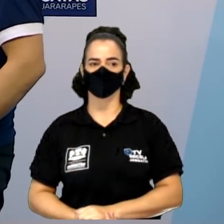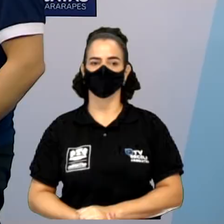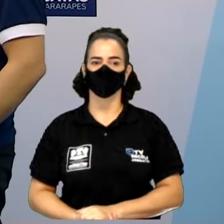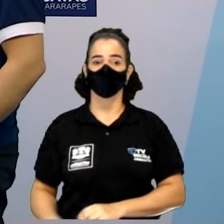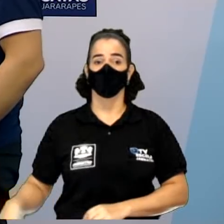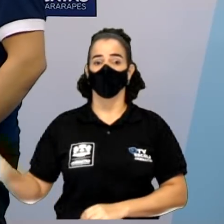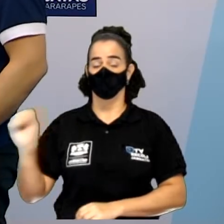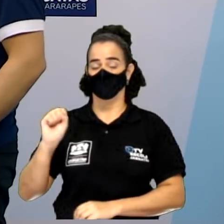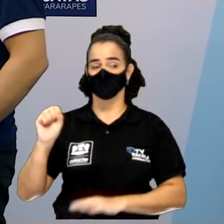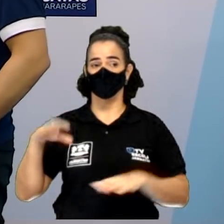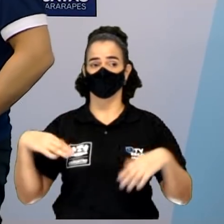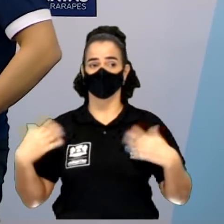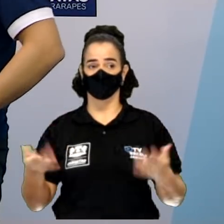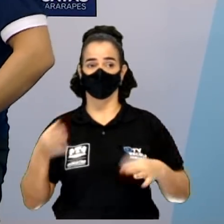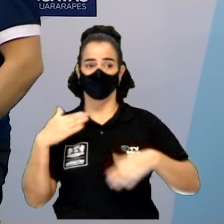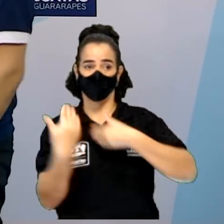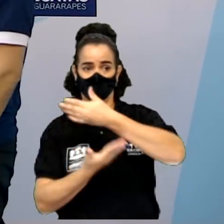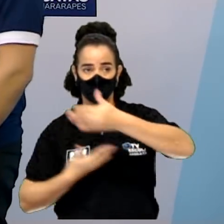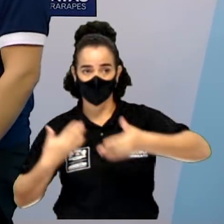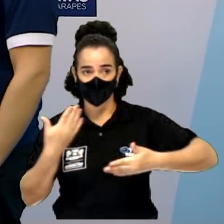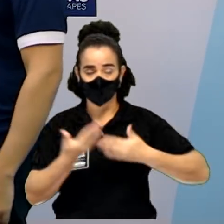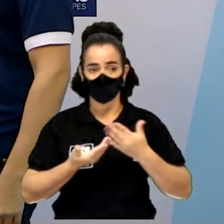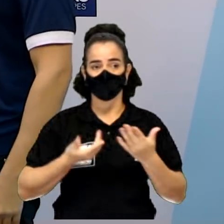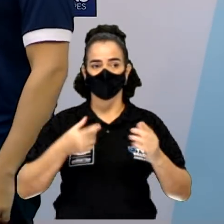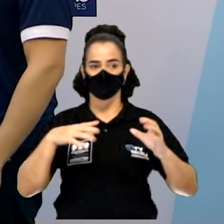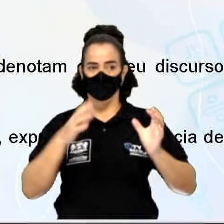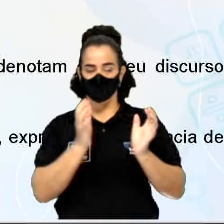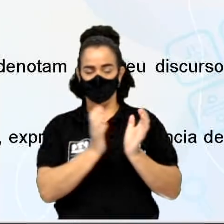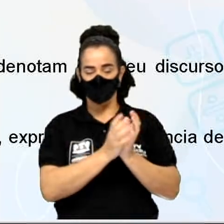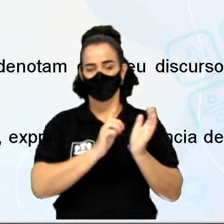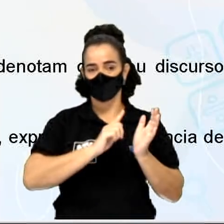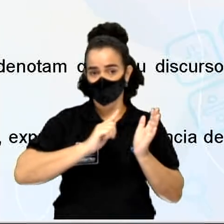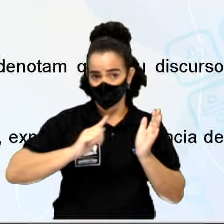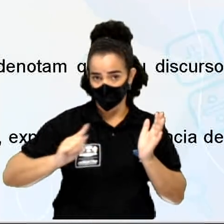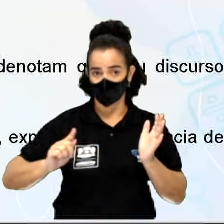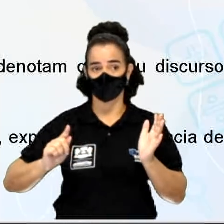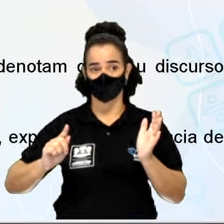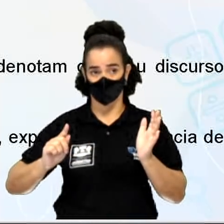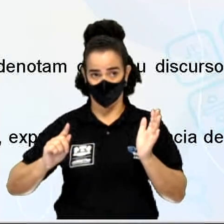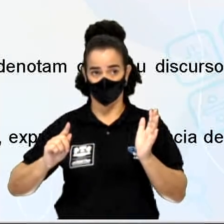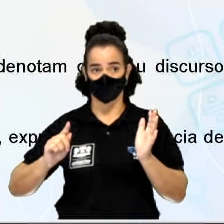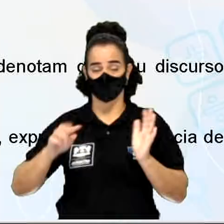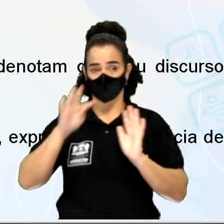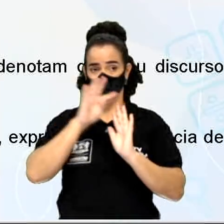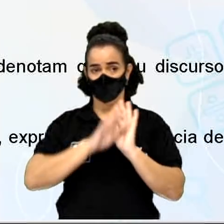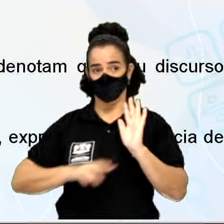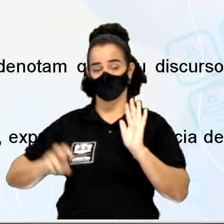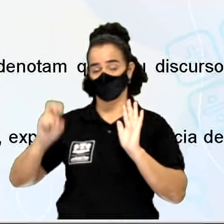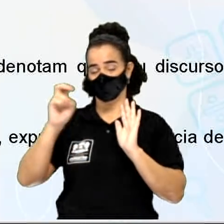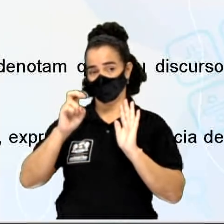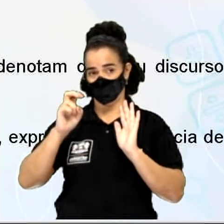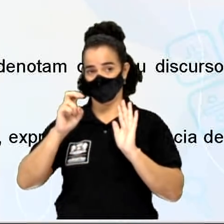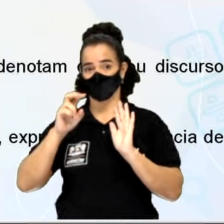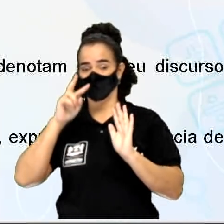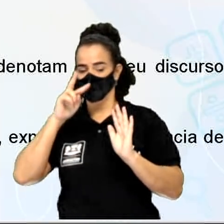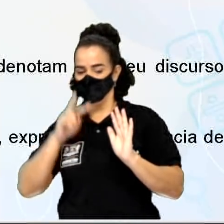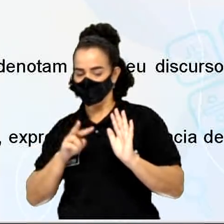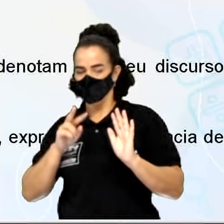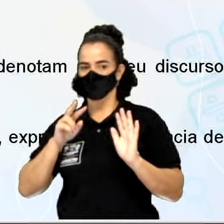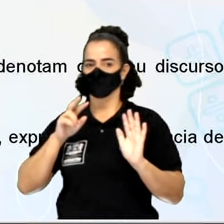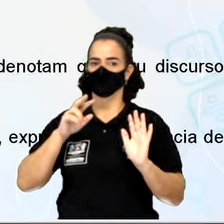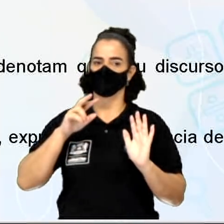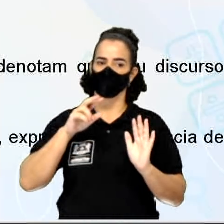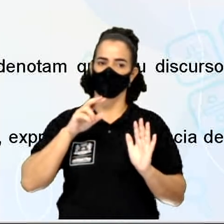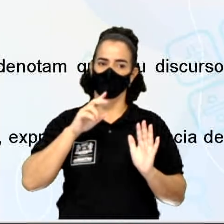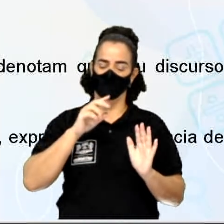aos aspectos gramaticais presentes no texto 5, julgue as afirmativas e, em seguida, marque a alternativa